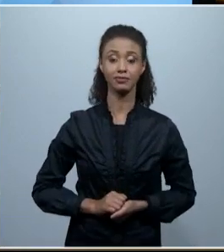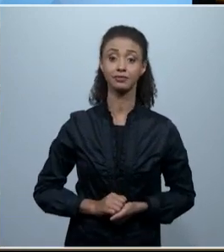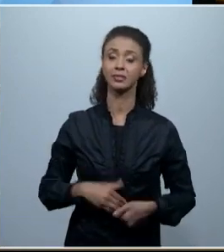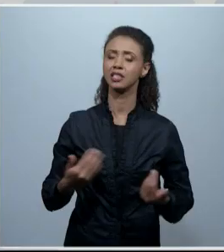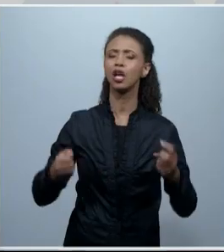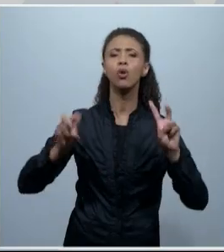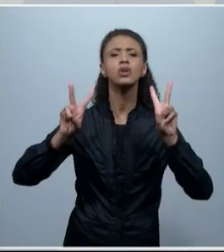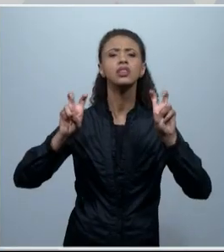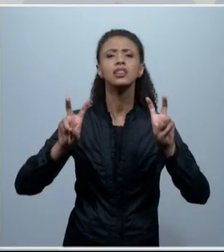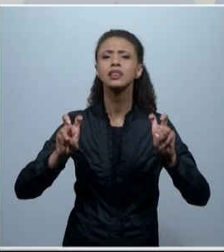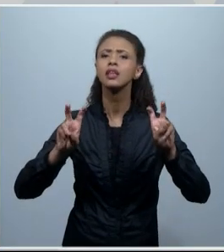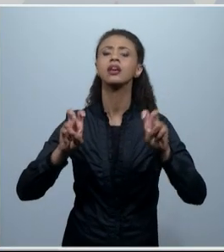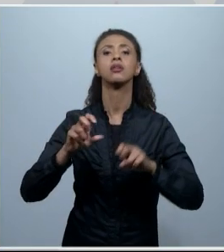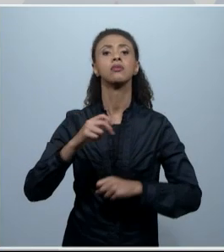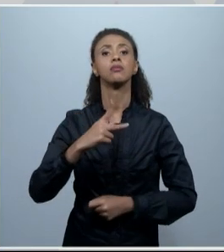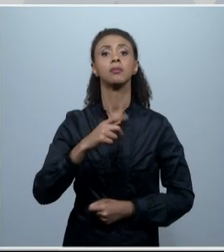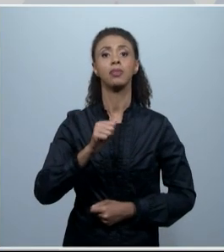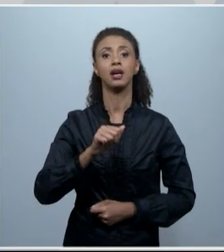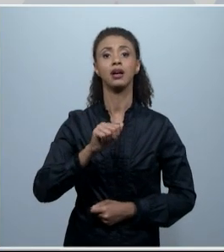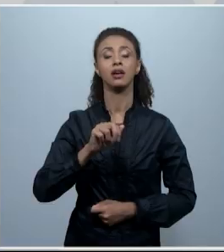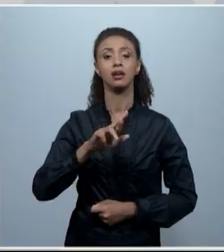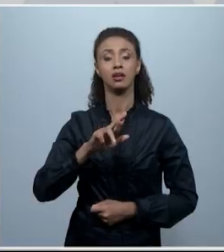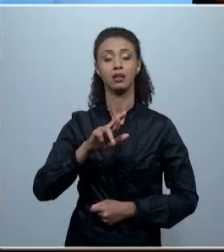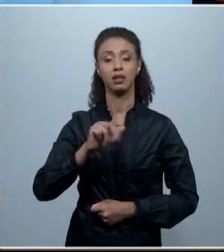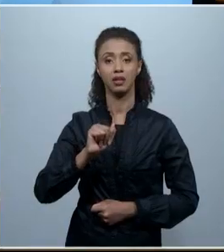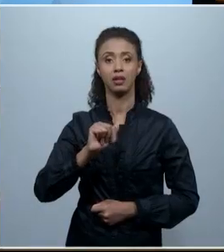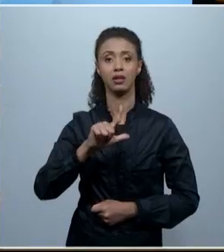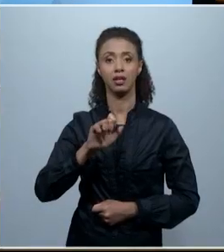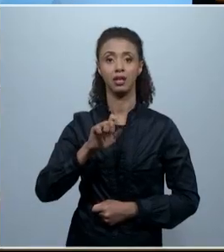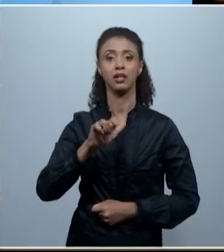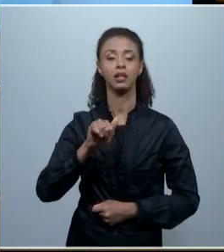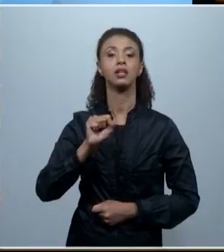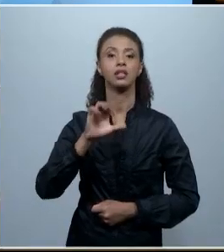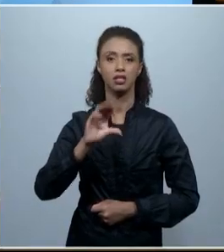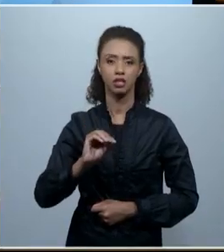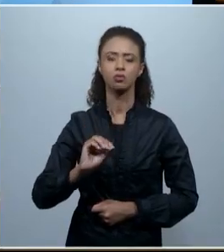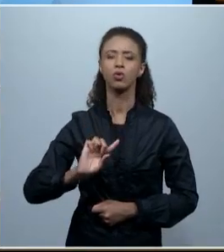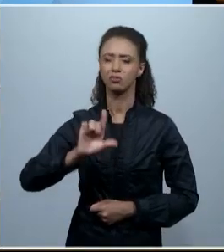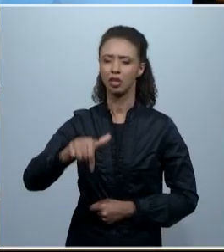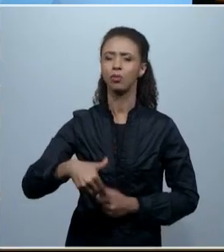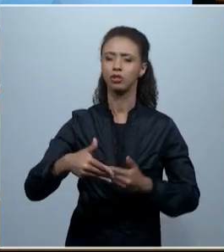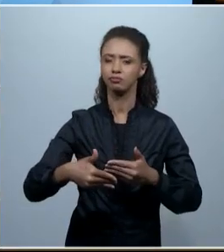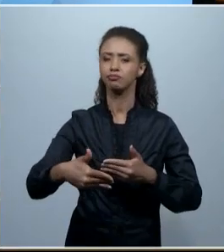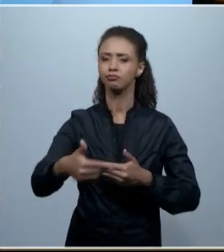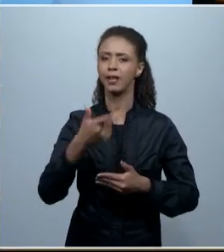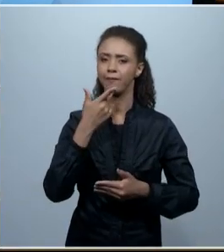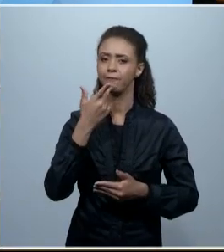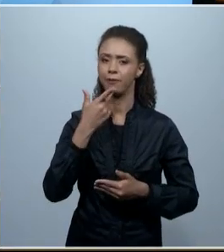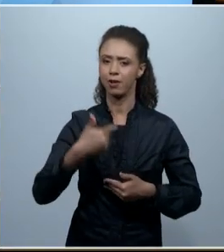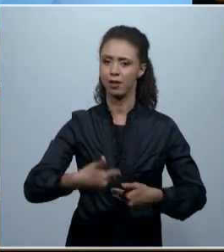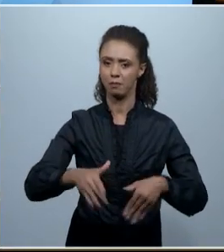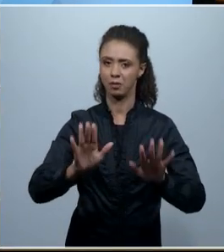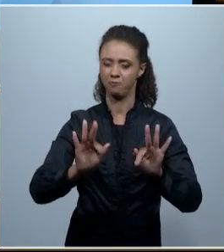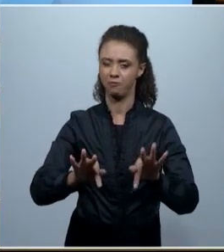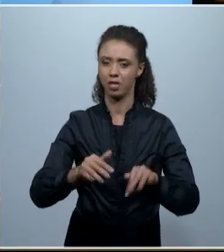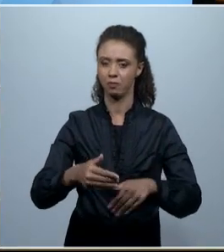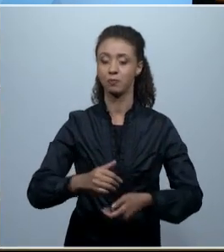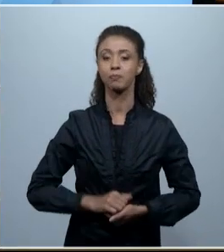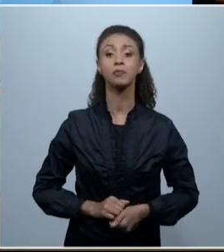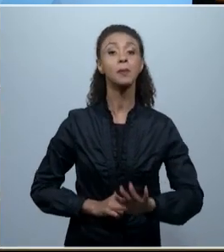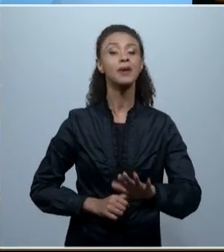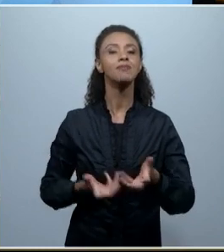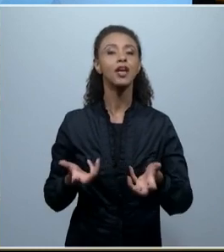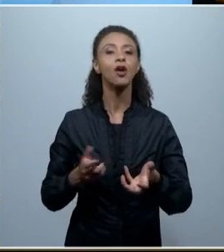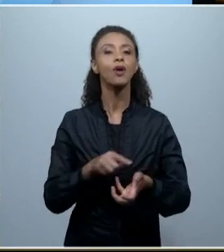sobre a temática e nós vamos falar um pouquinho mais sobre isso também a mais pro fim agora quero